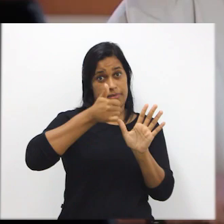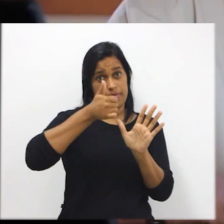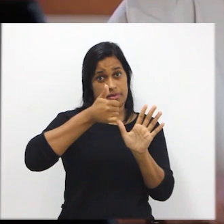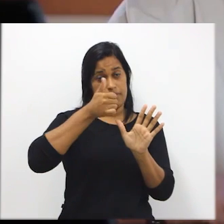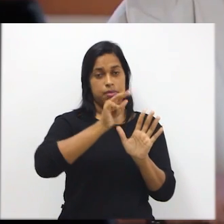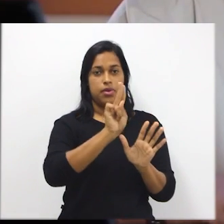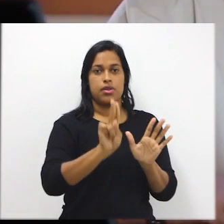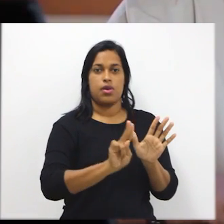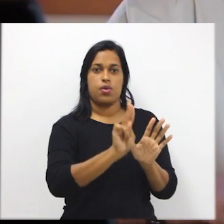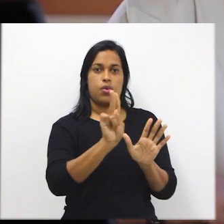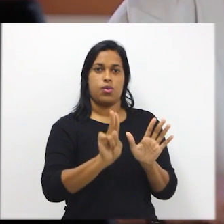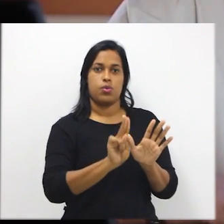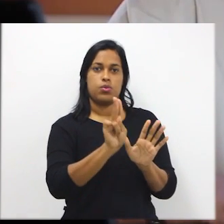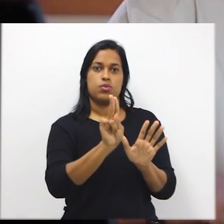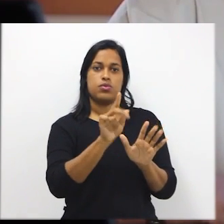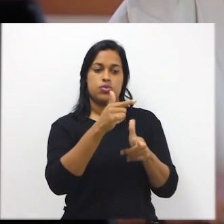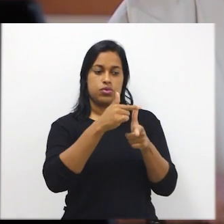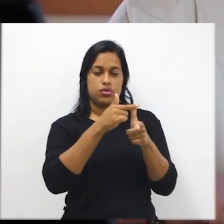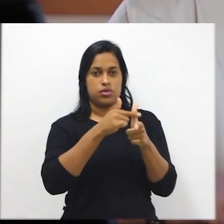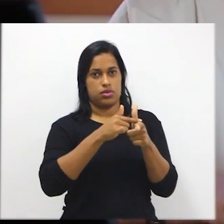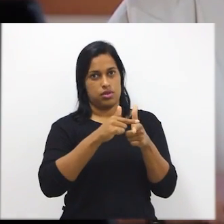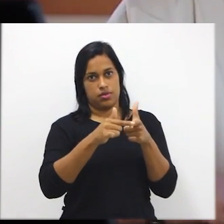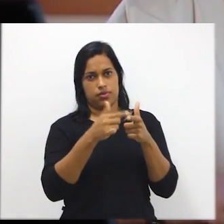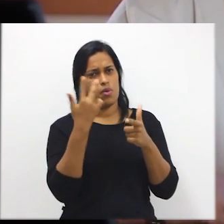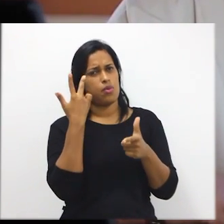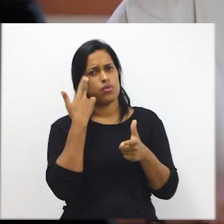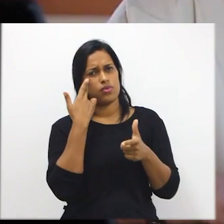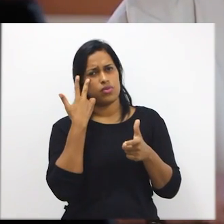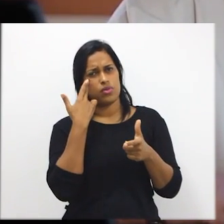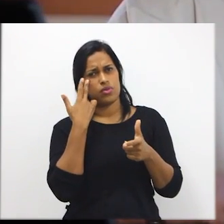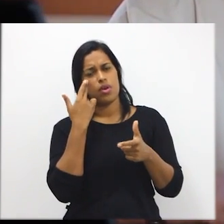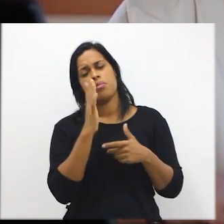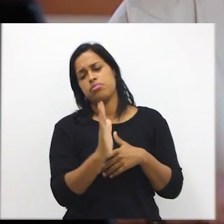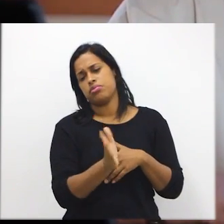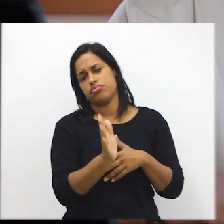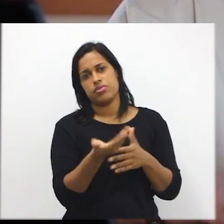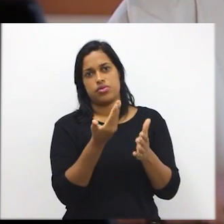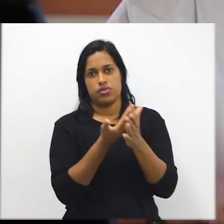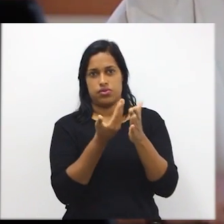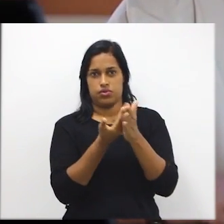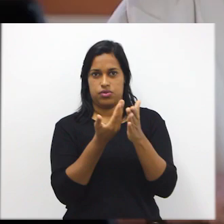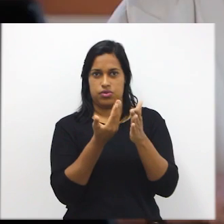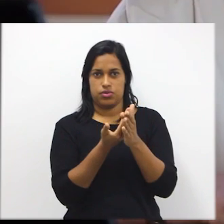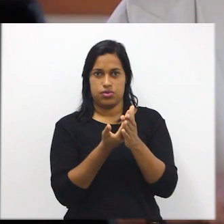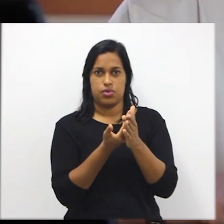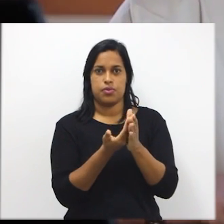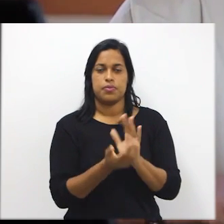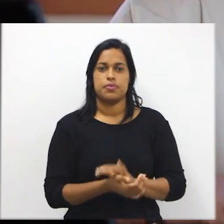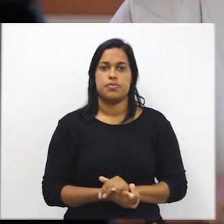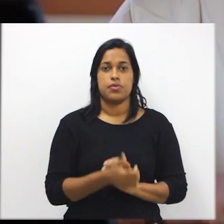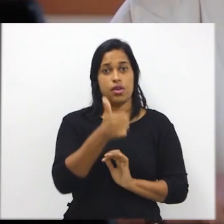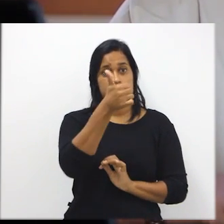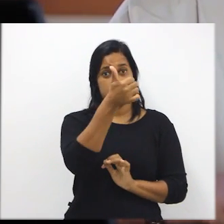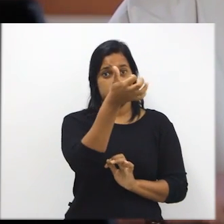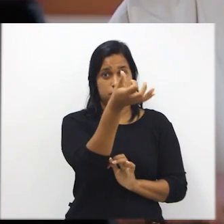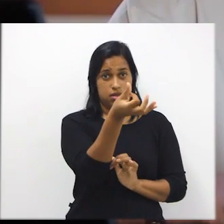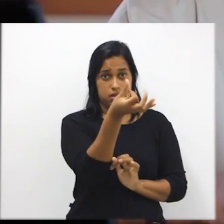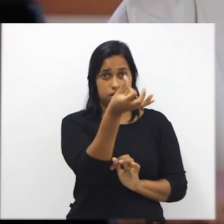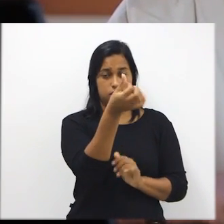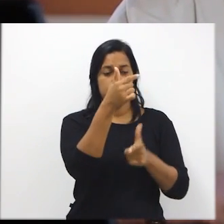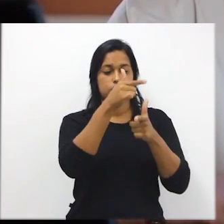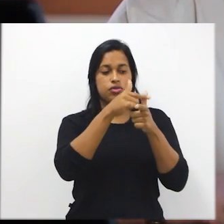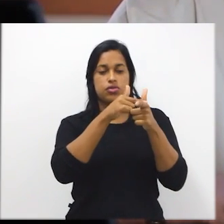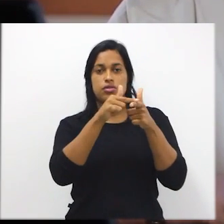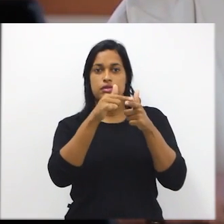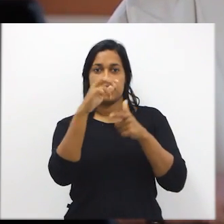eu utilizei o operador de divisão normal, que a gente já estudou. A barra. 16 dividido